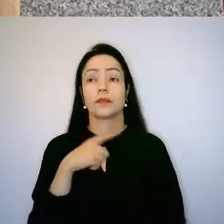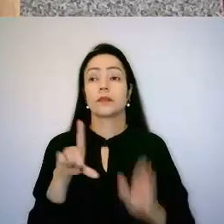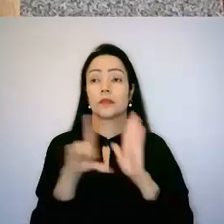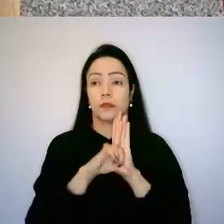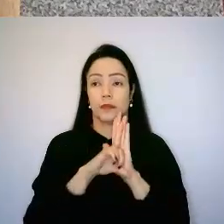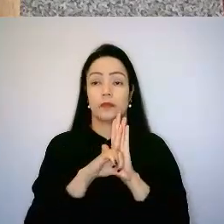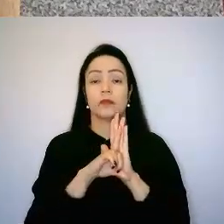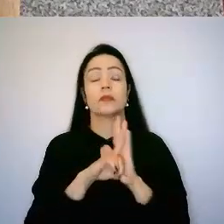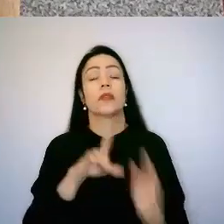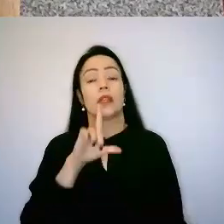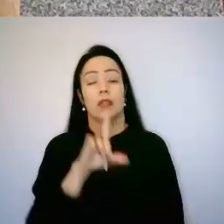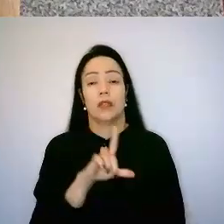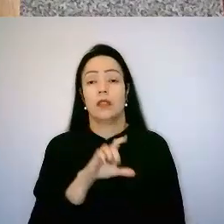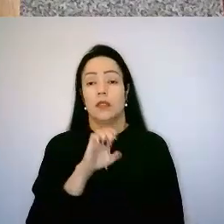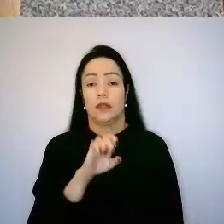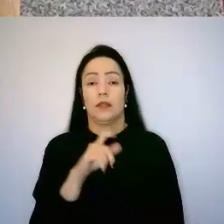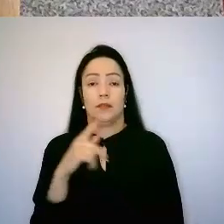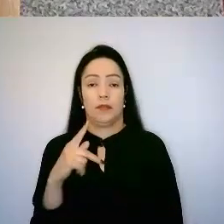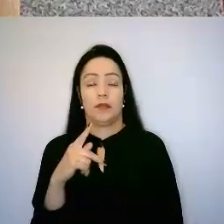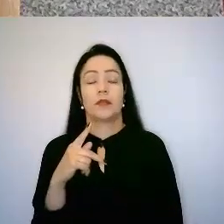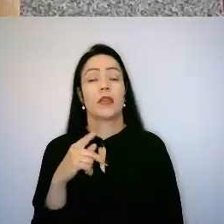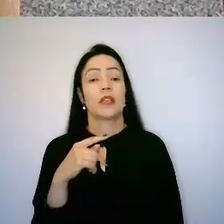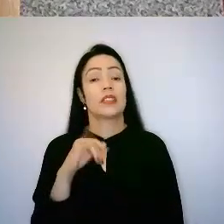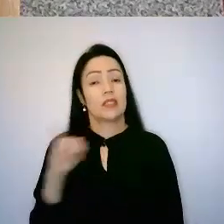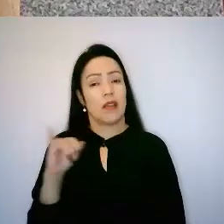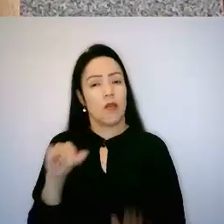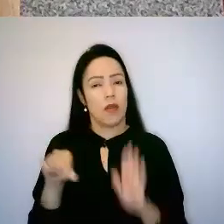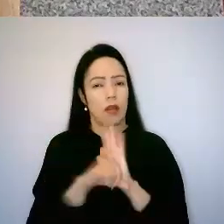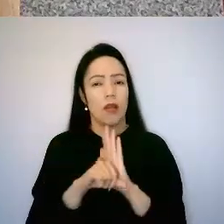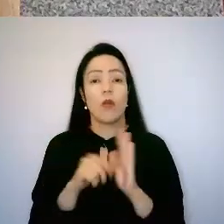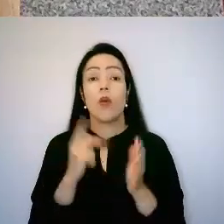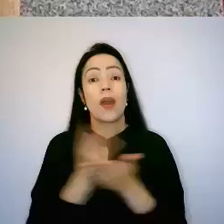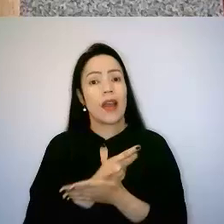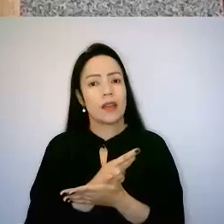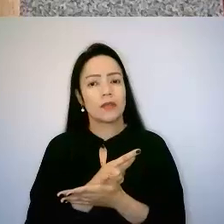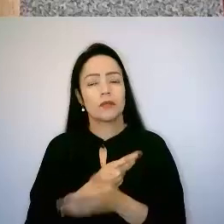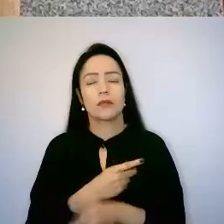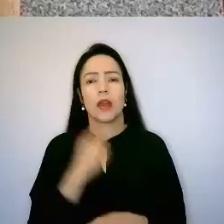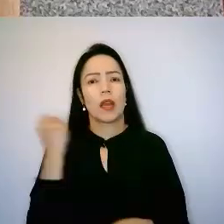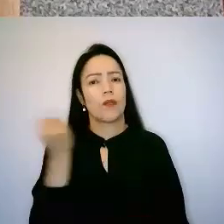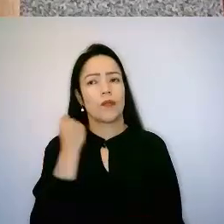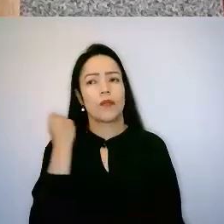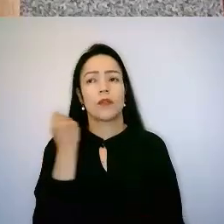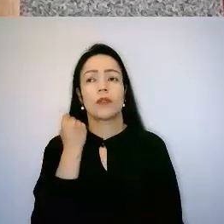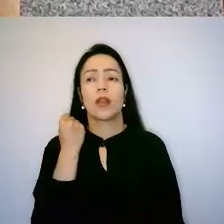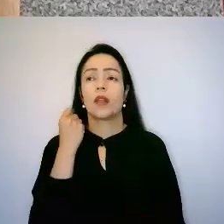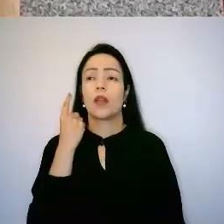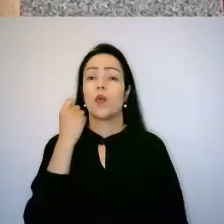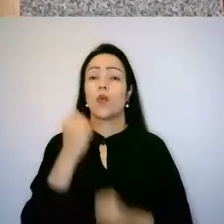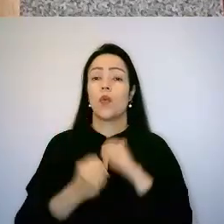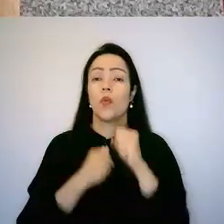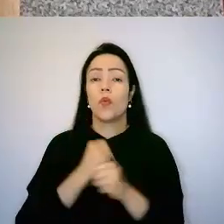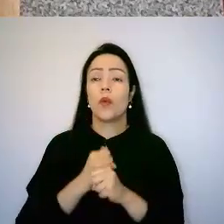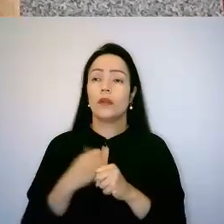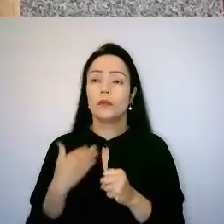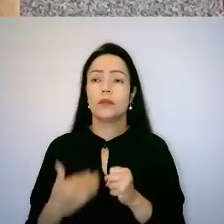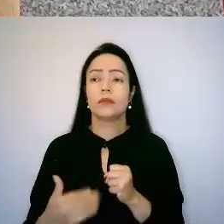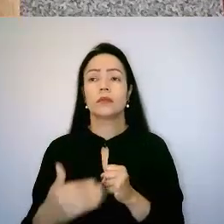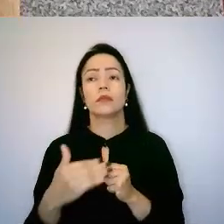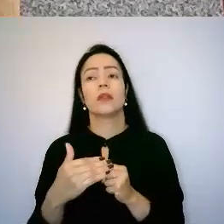diz que cometida uma falta grave passados um ano já seria possível